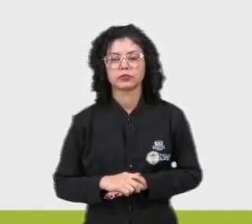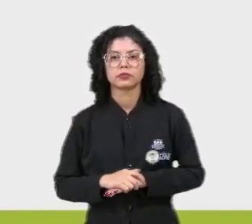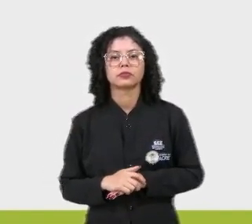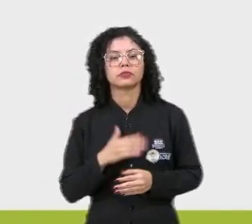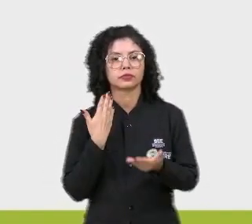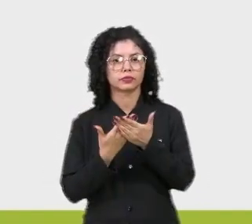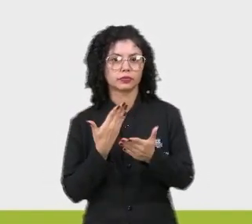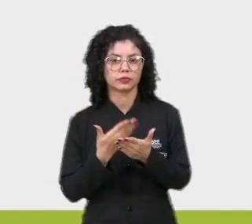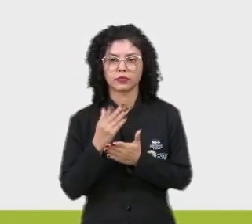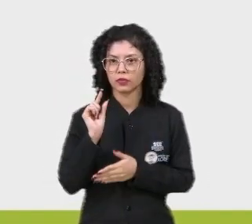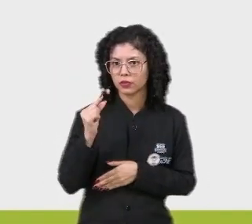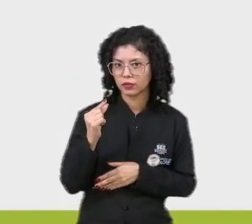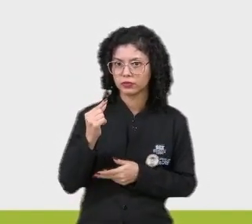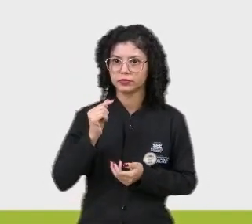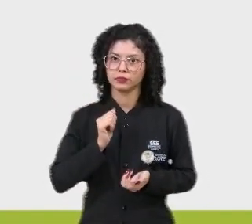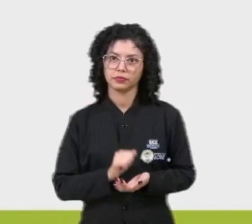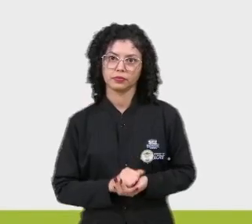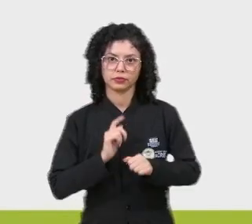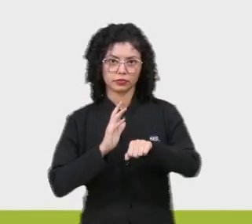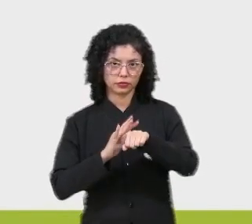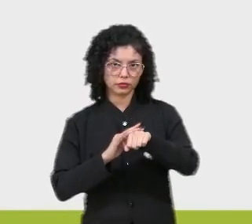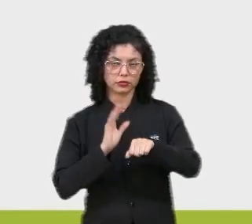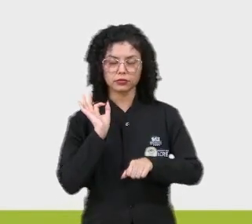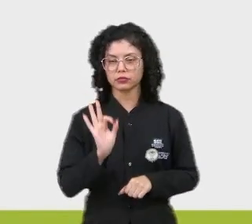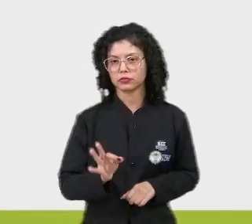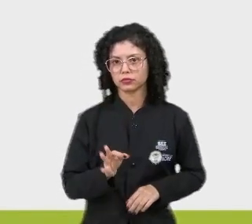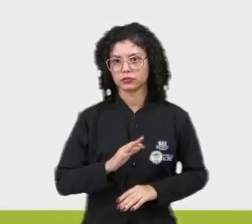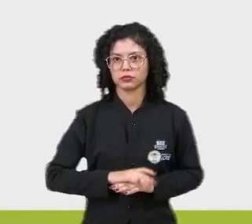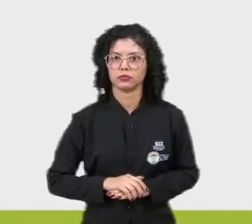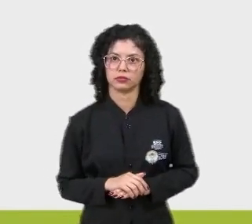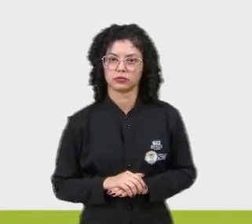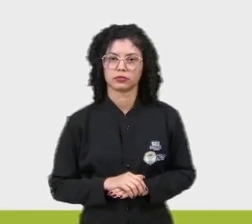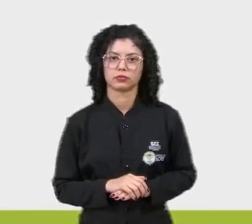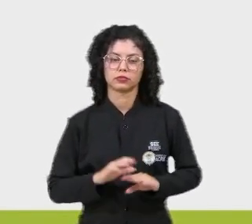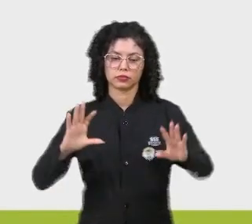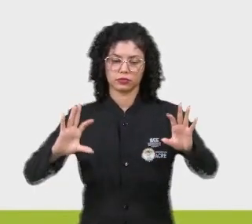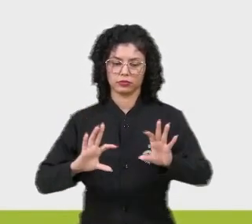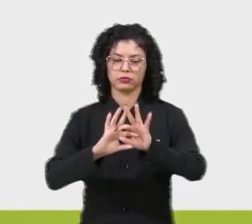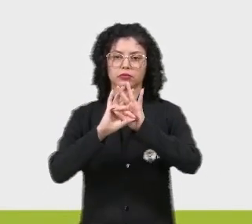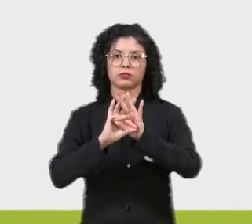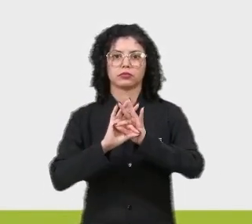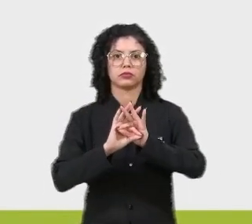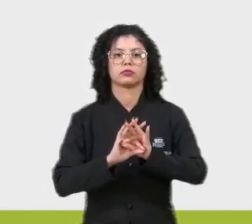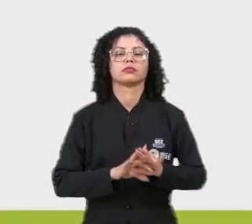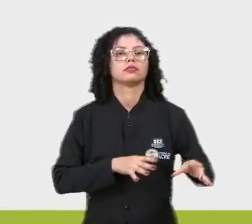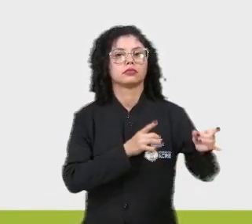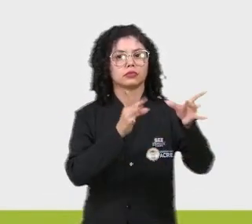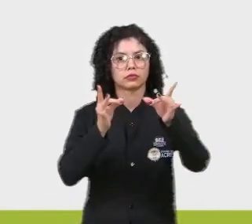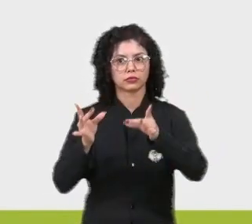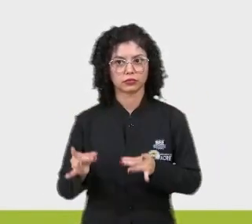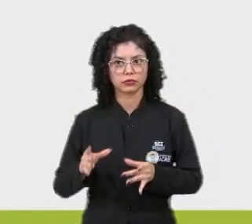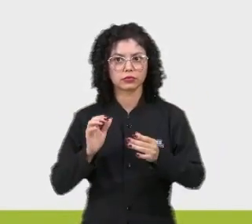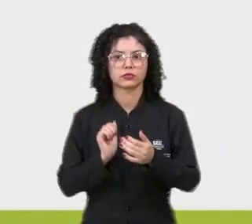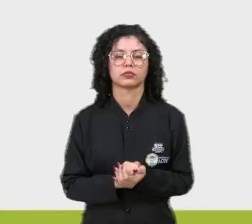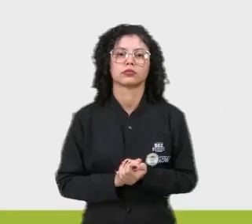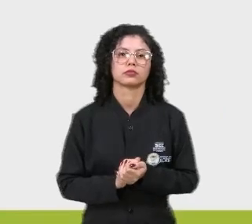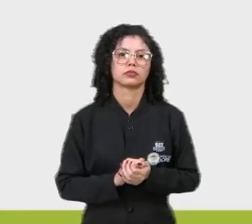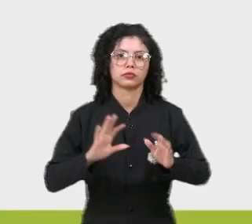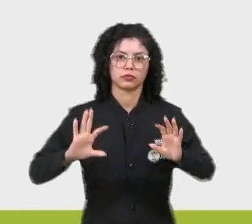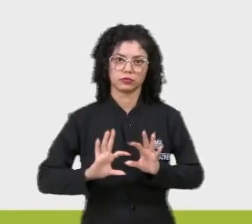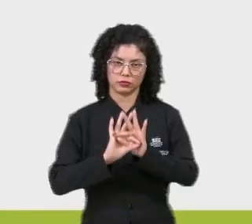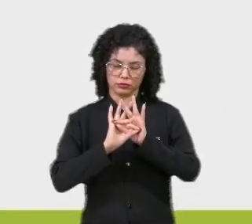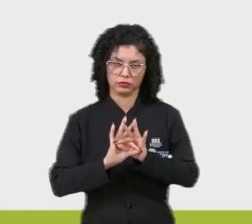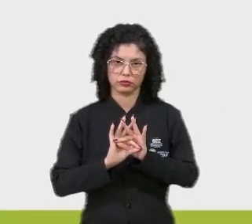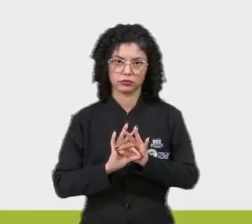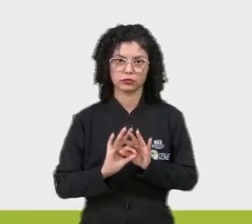vai estudar um pouco sobre essas doenças Com certeza então sempre associem é até uma dica você associar uma